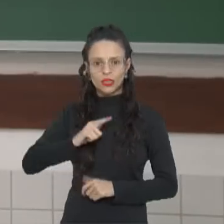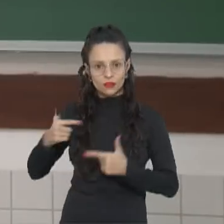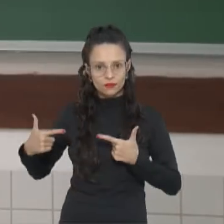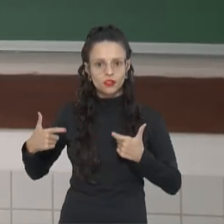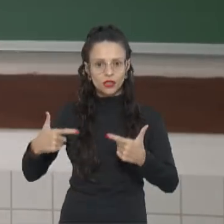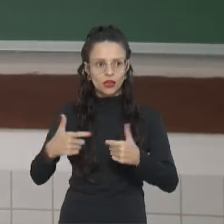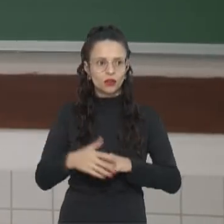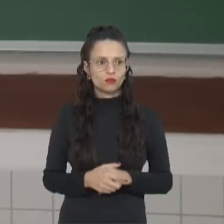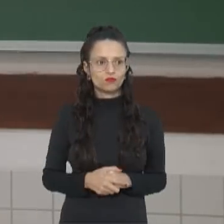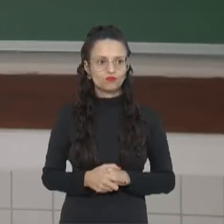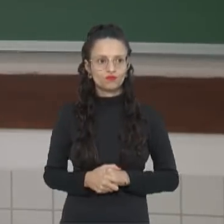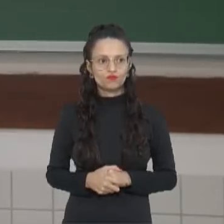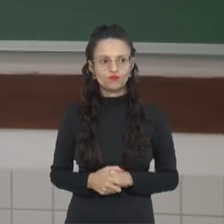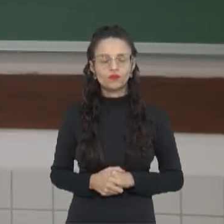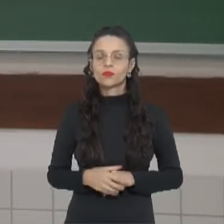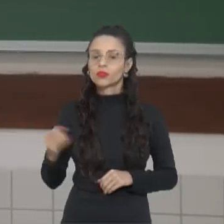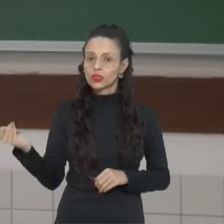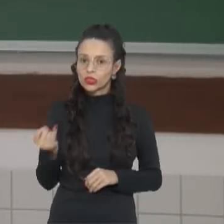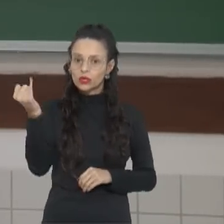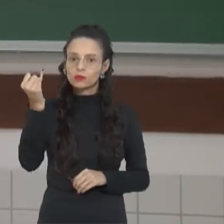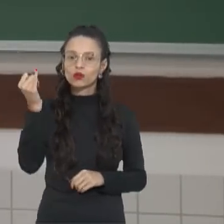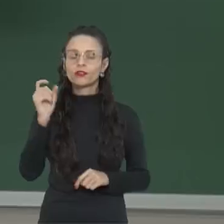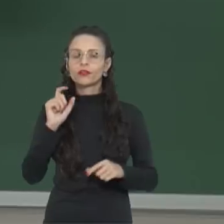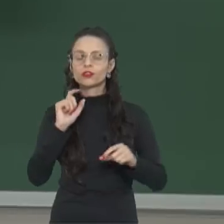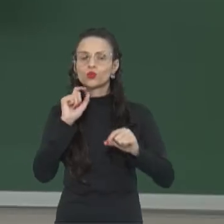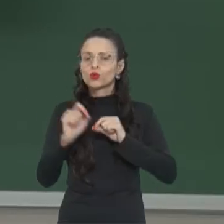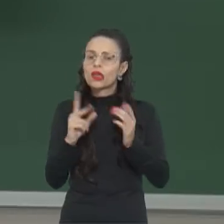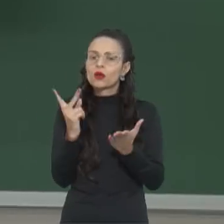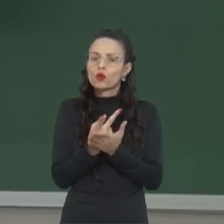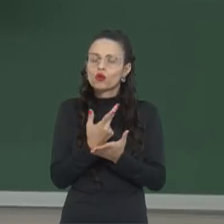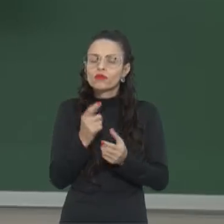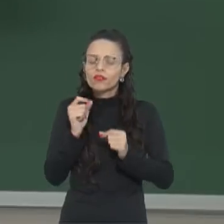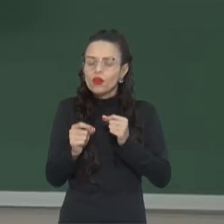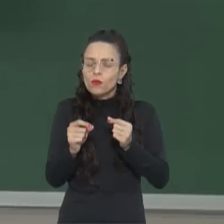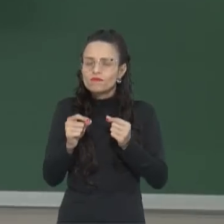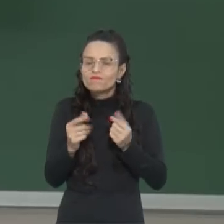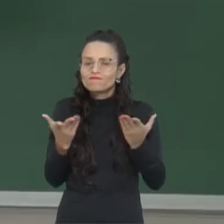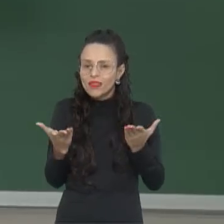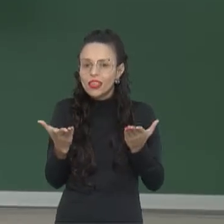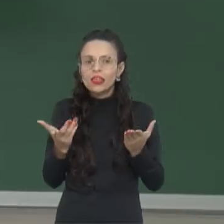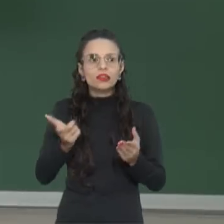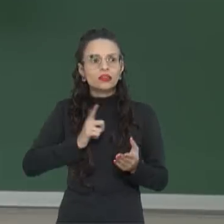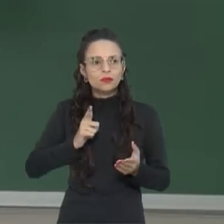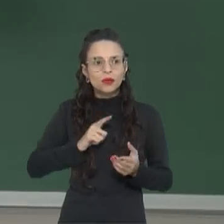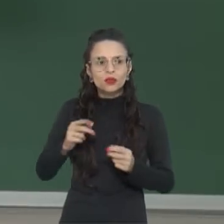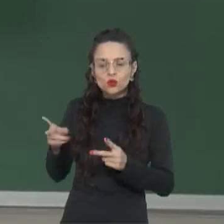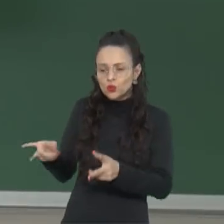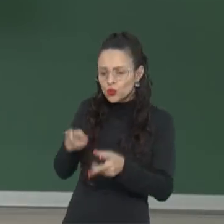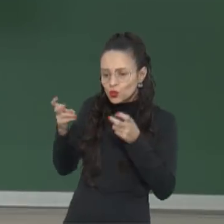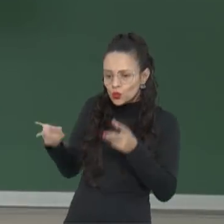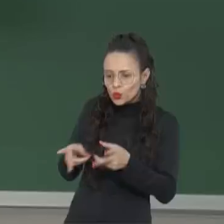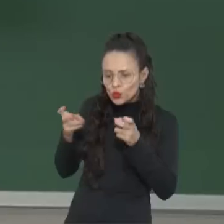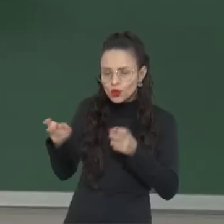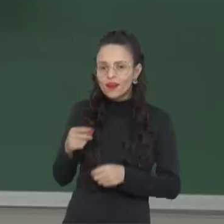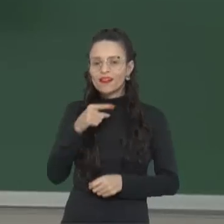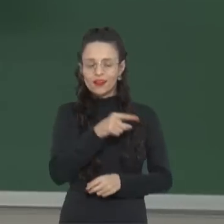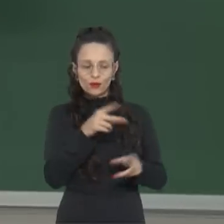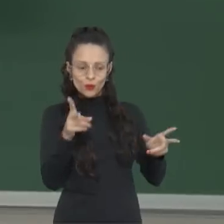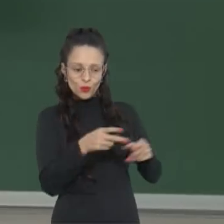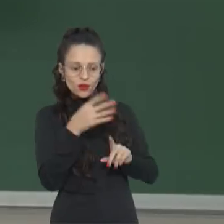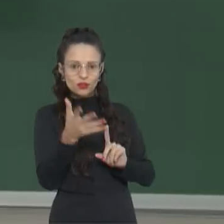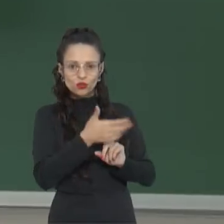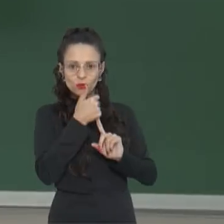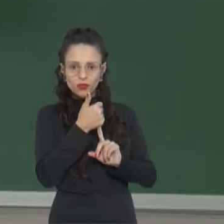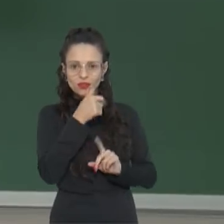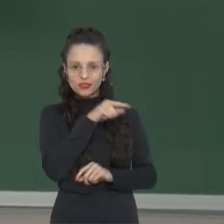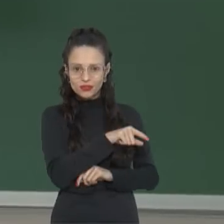guerras. É importante, saldos do imperialismo, a dominação e a exploração dos países europeus